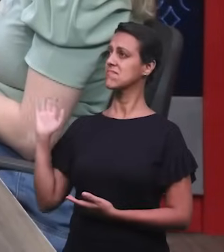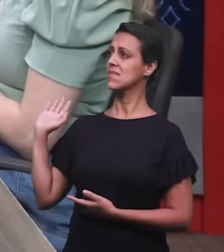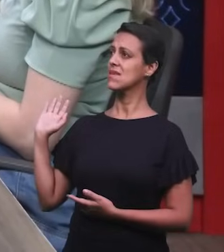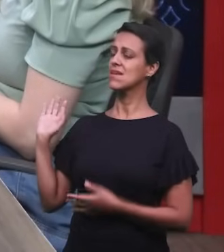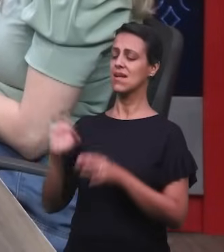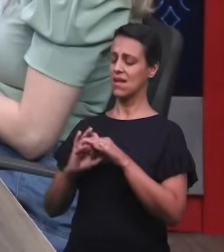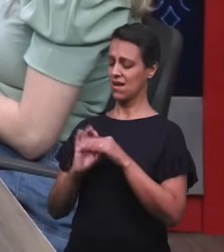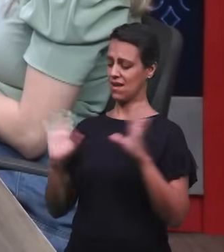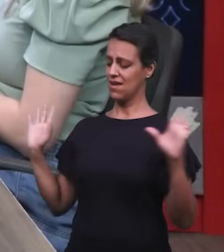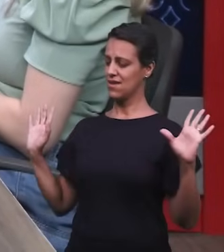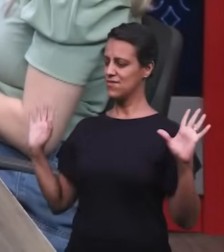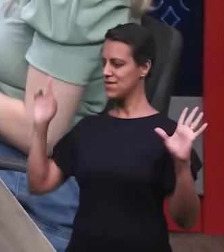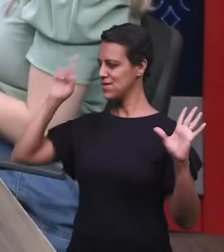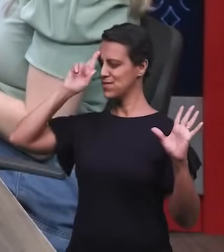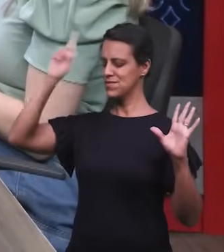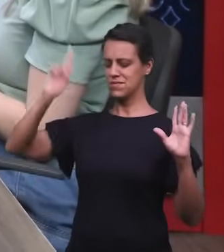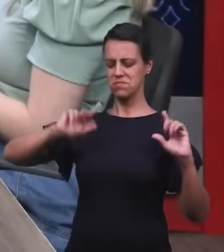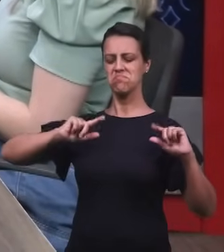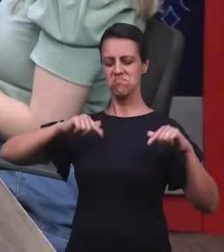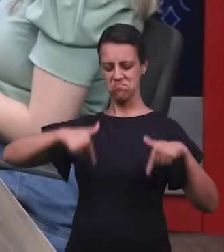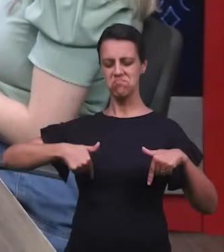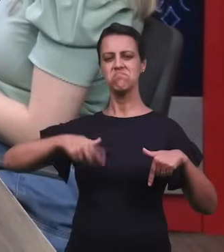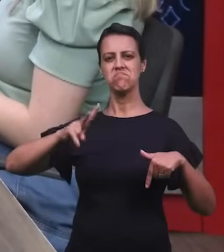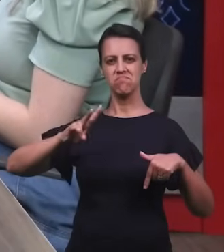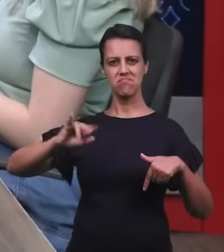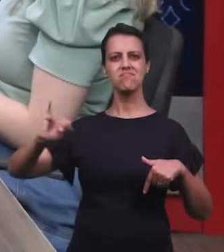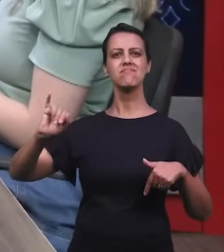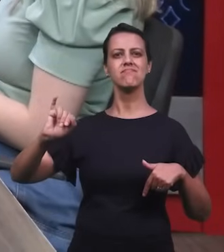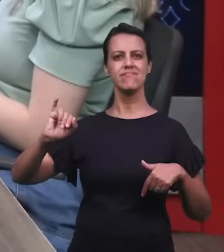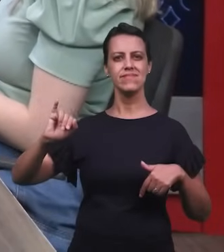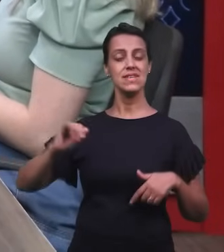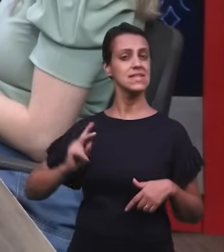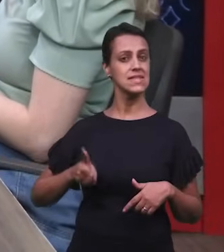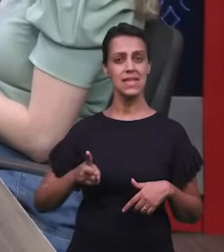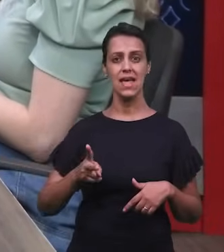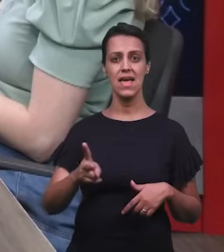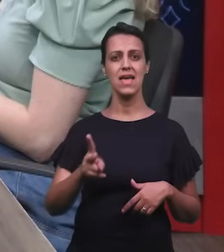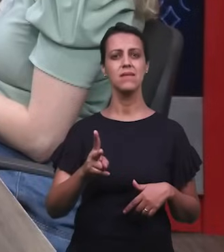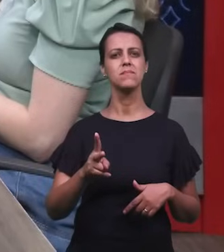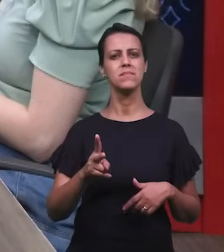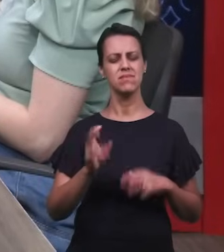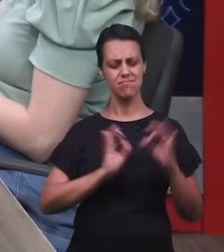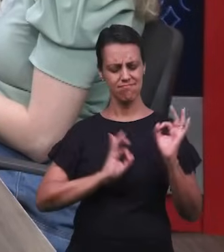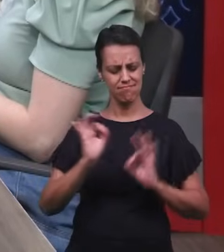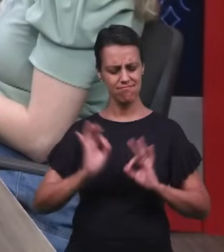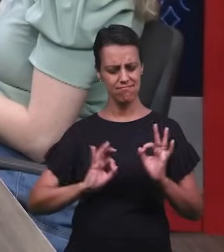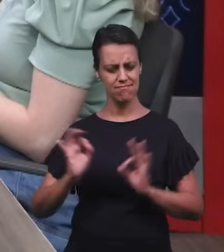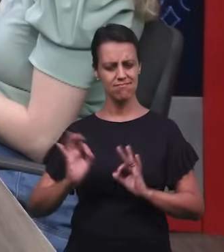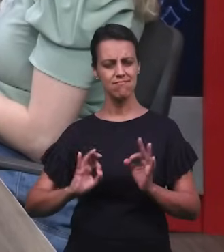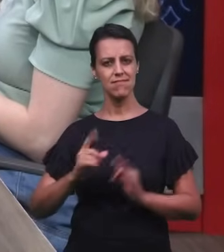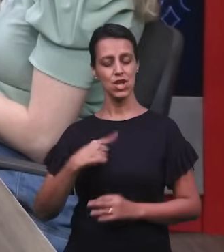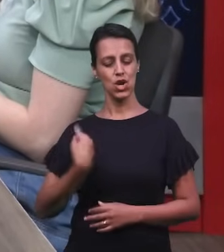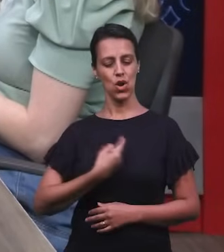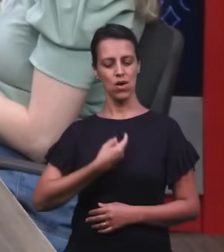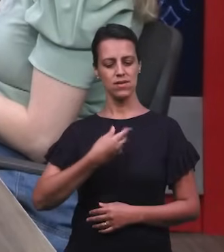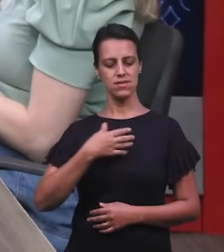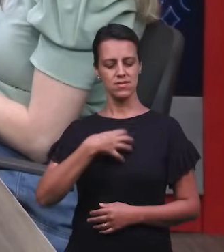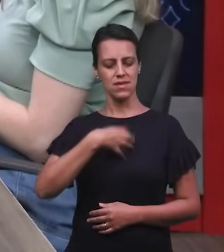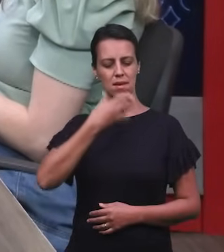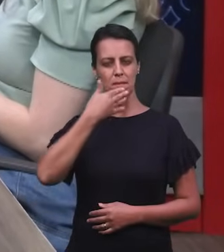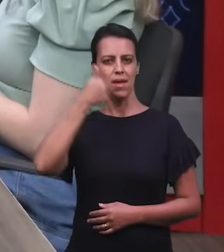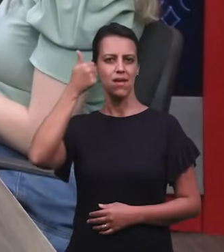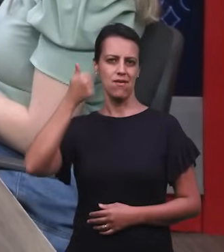E Ele vai operar desta forma e sempre vai trabalhar para o nosso bem, para o nosso melhor. Glória a